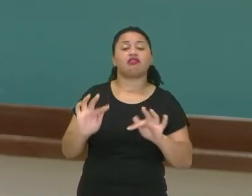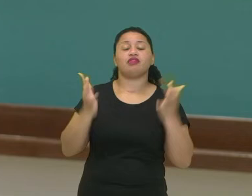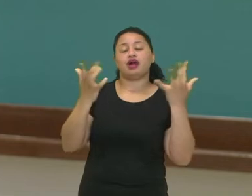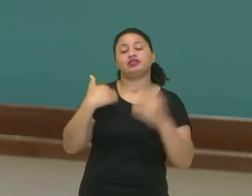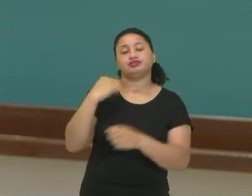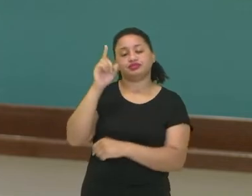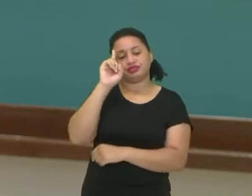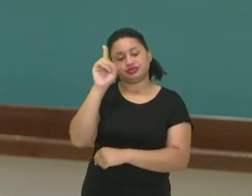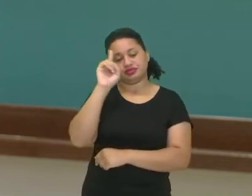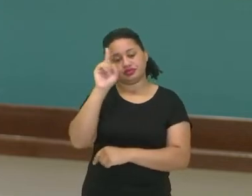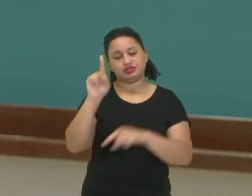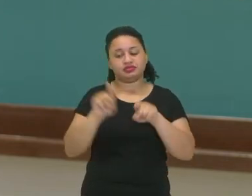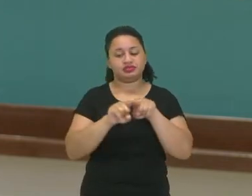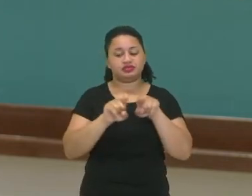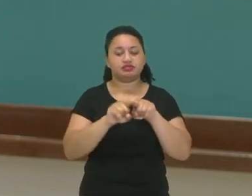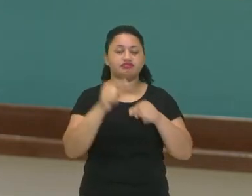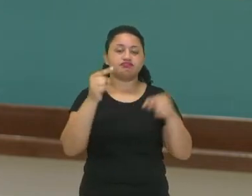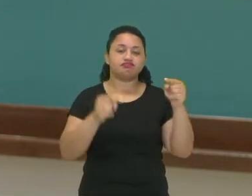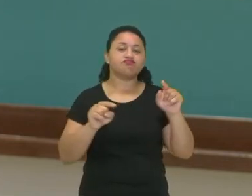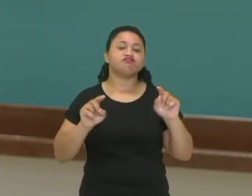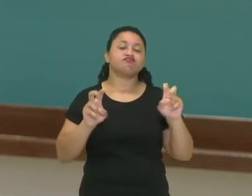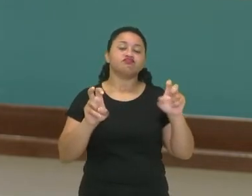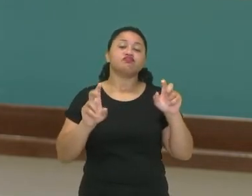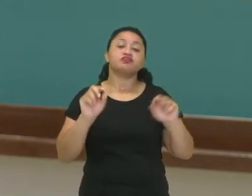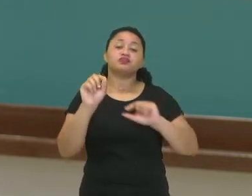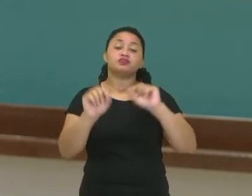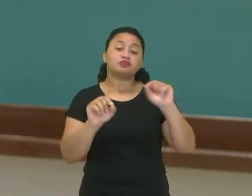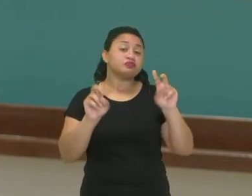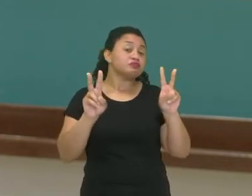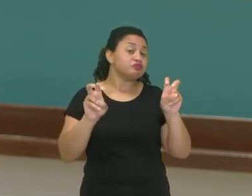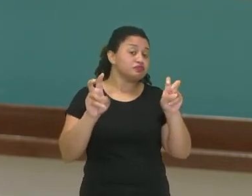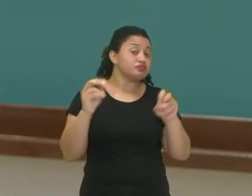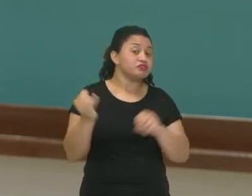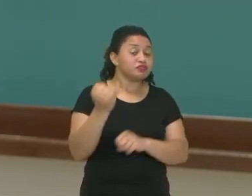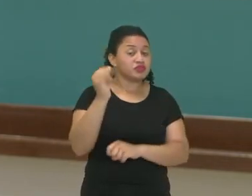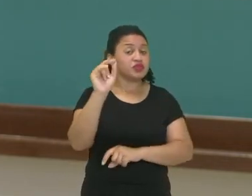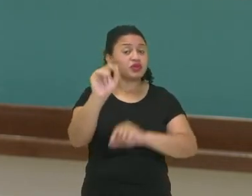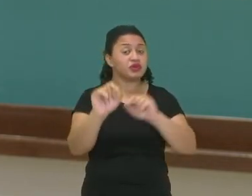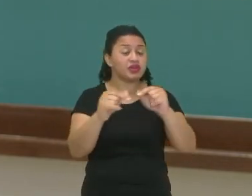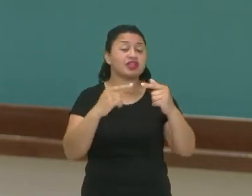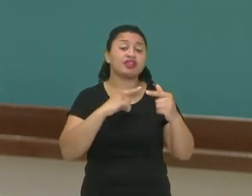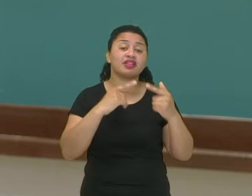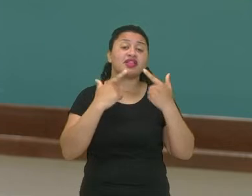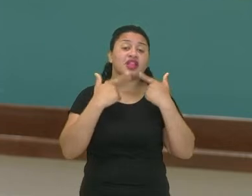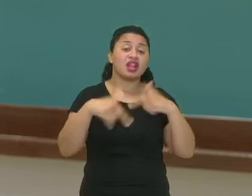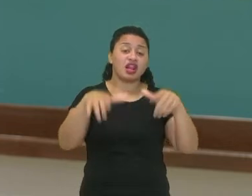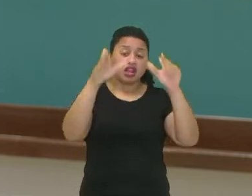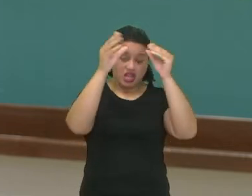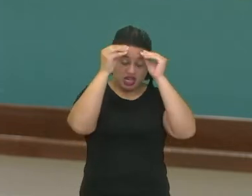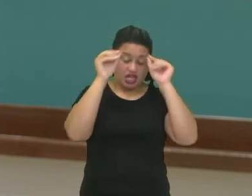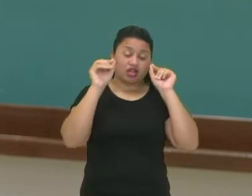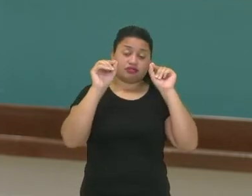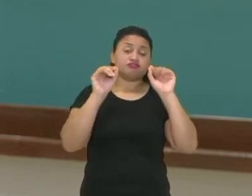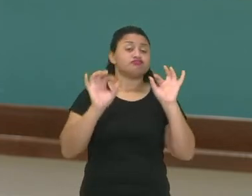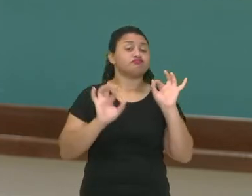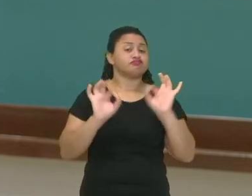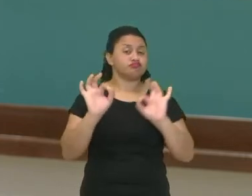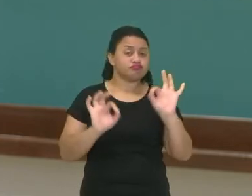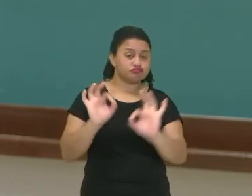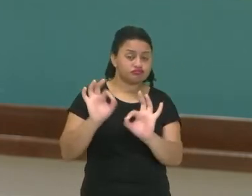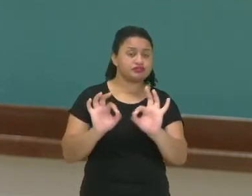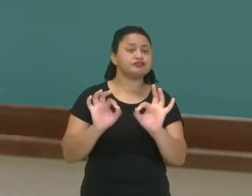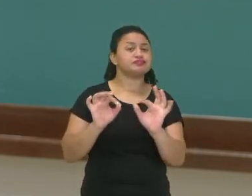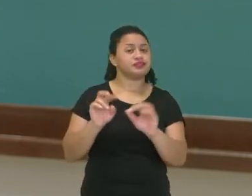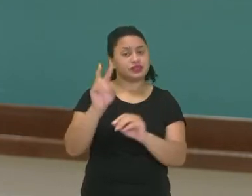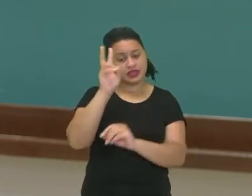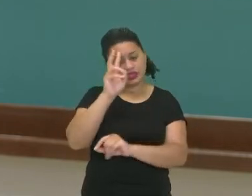para falar e discutir a respeito desses assuntos, com uma linguagem um pouco mais elaborada.